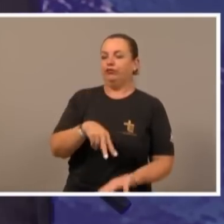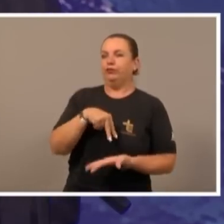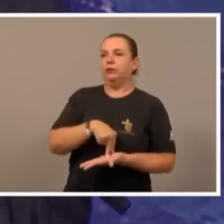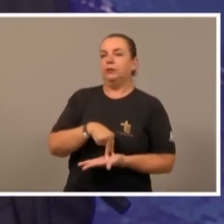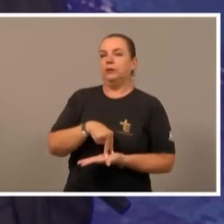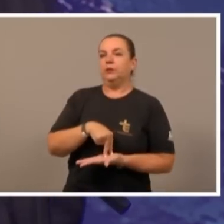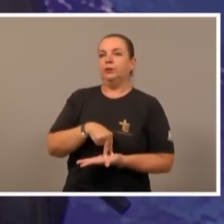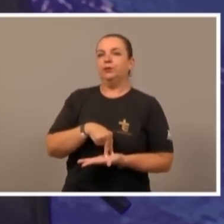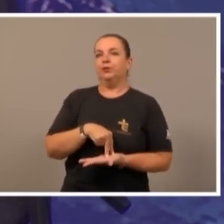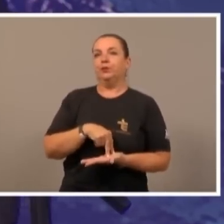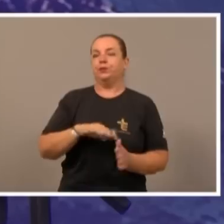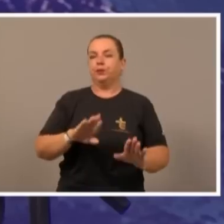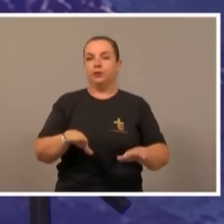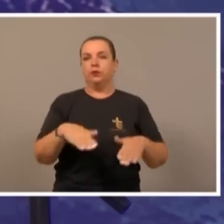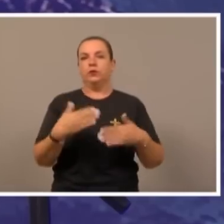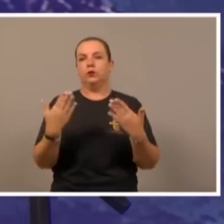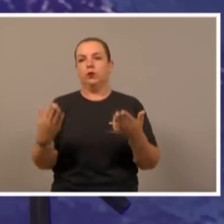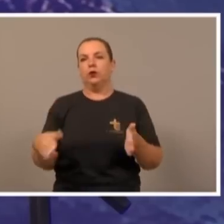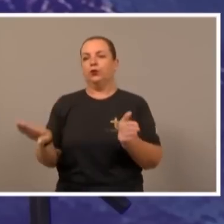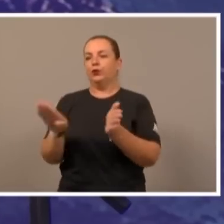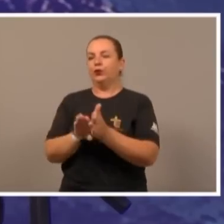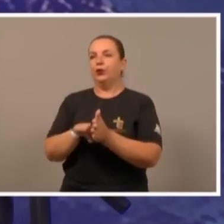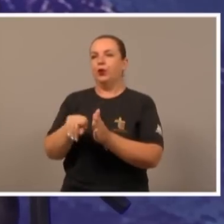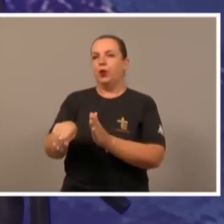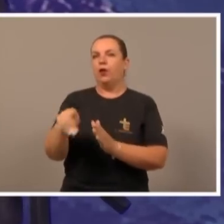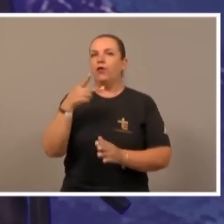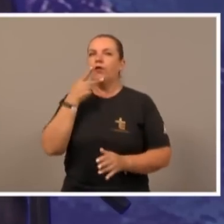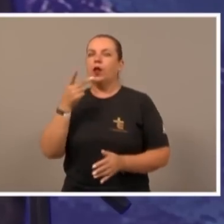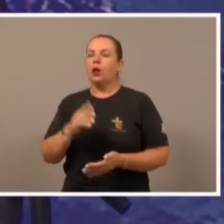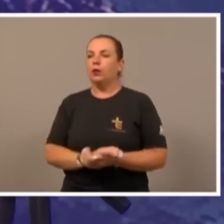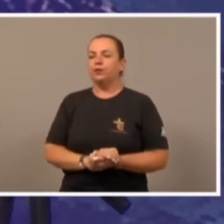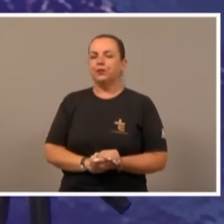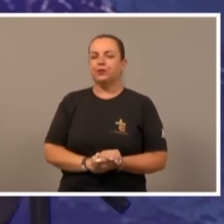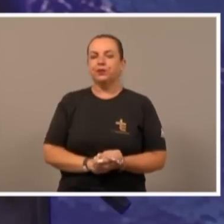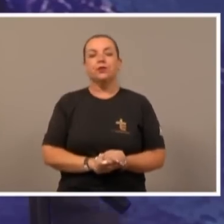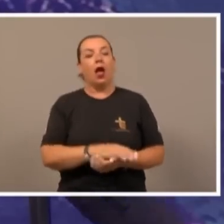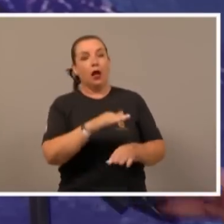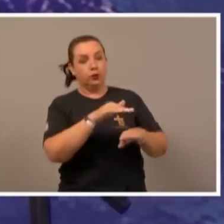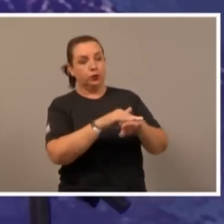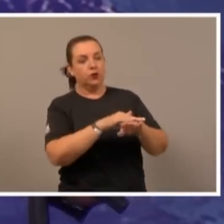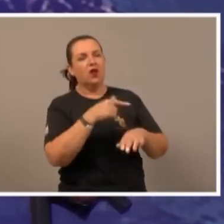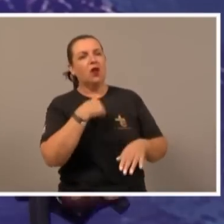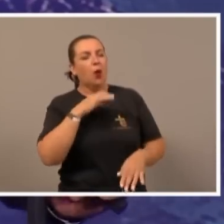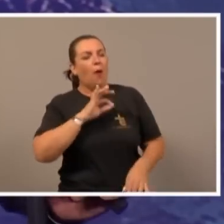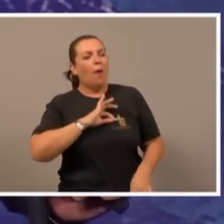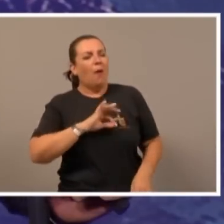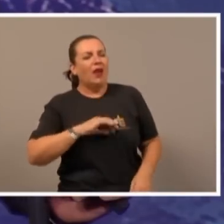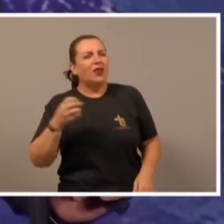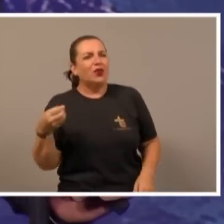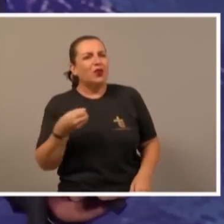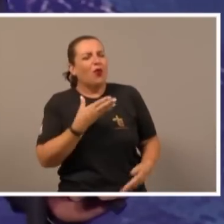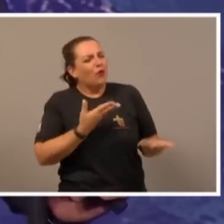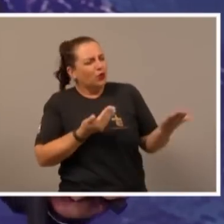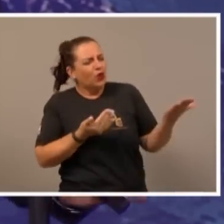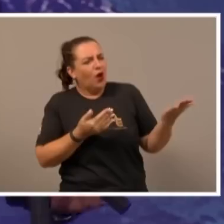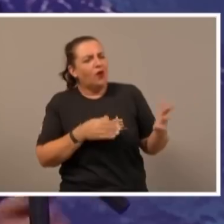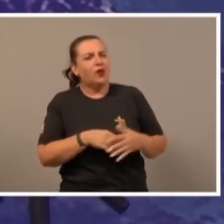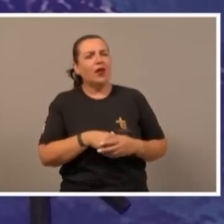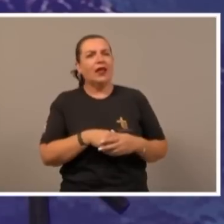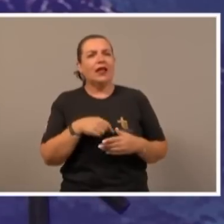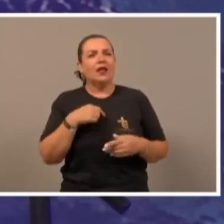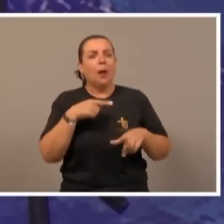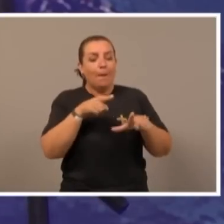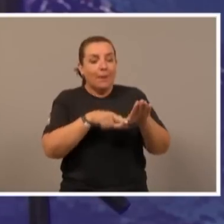Quando chegou, o padre disse assim: madre, eu sou um padre muito novo, estou dando